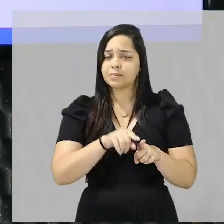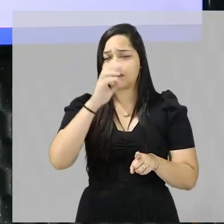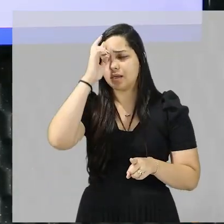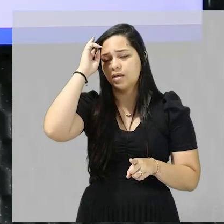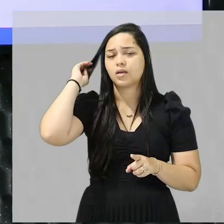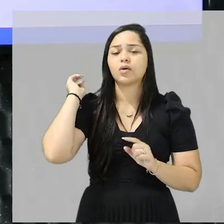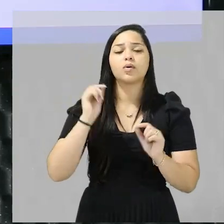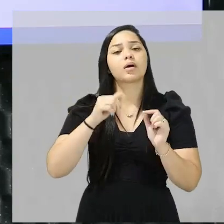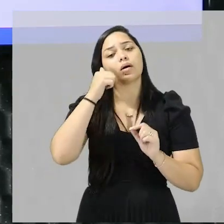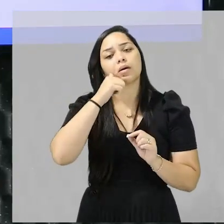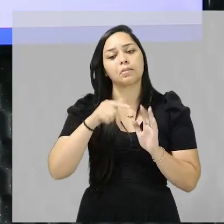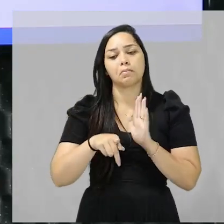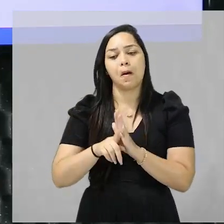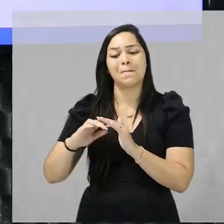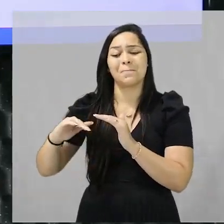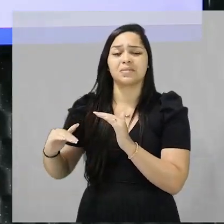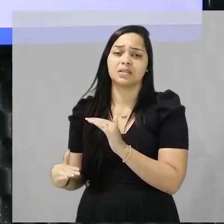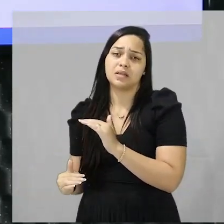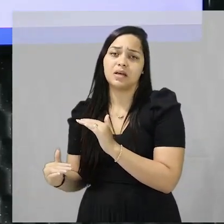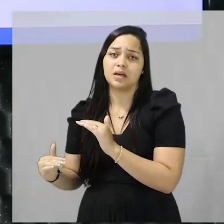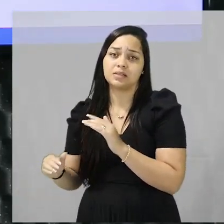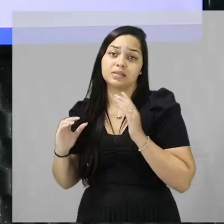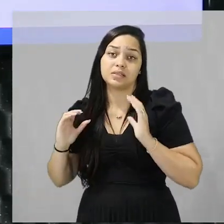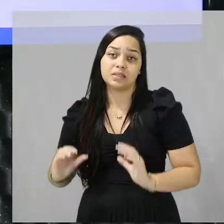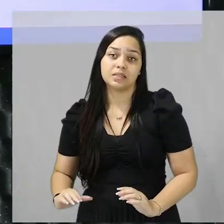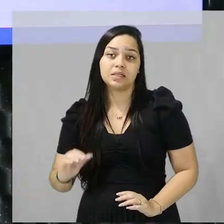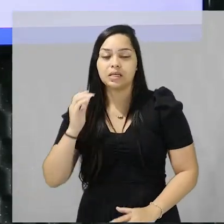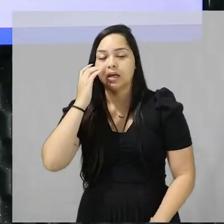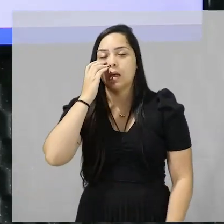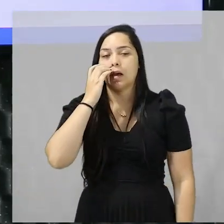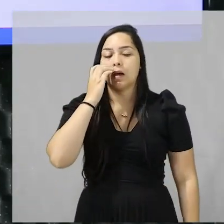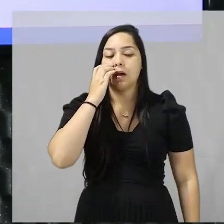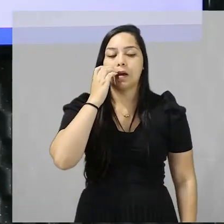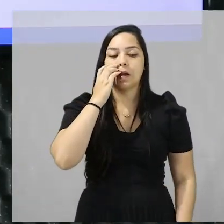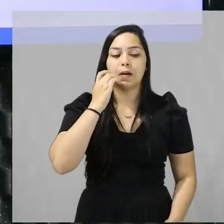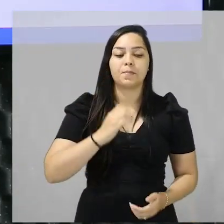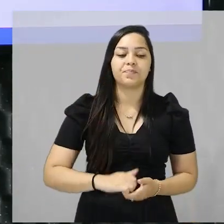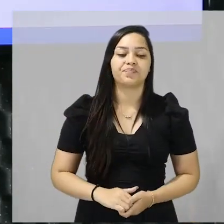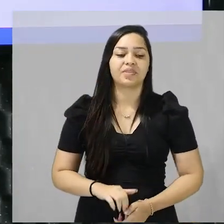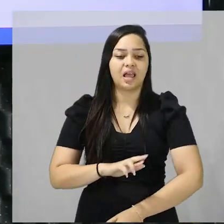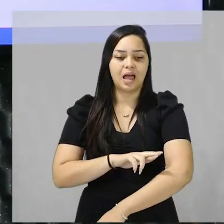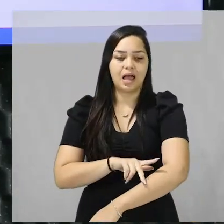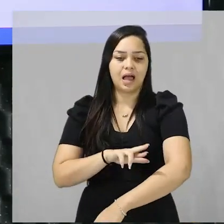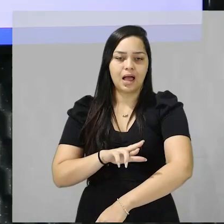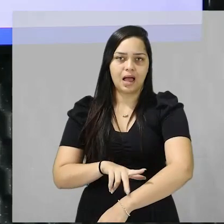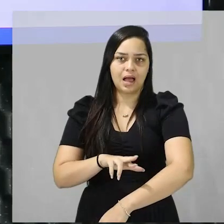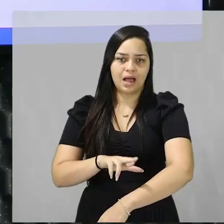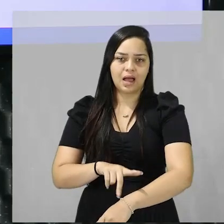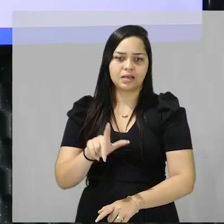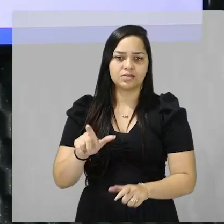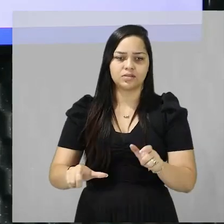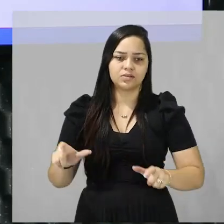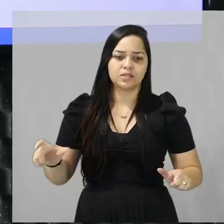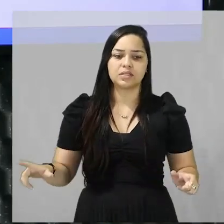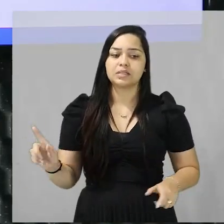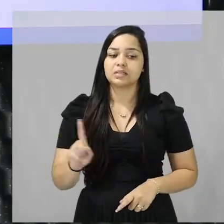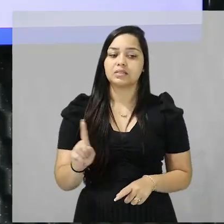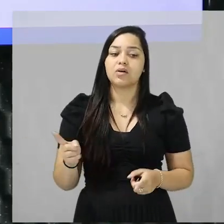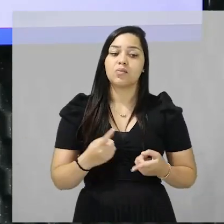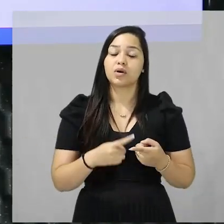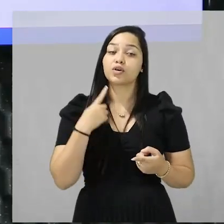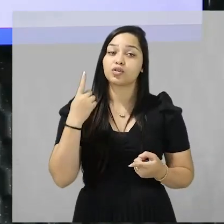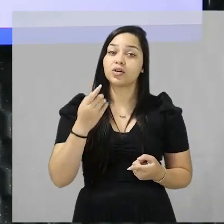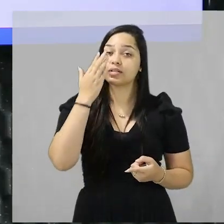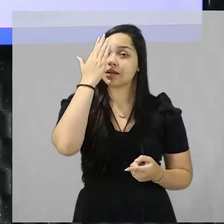era descategorizado de cidadania. A raça, etnia, também não, porque nós sabemos